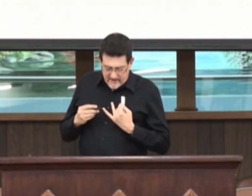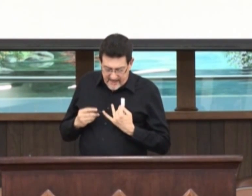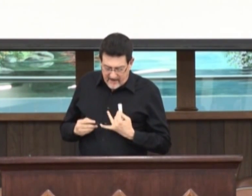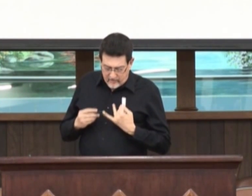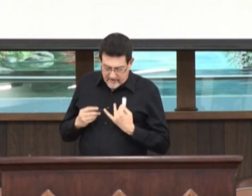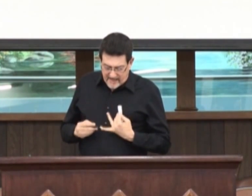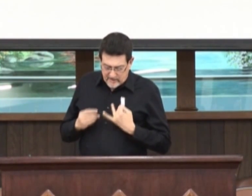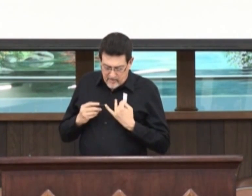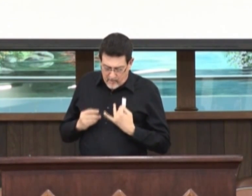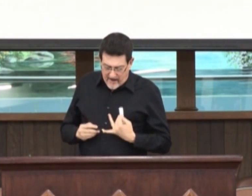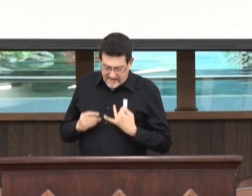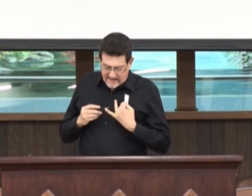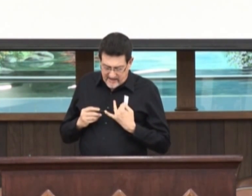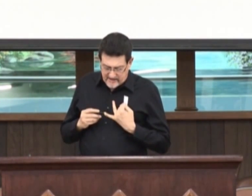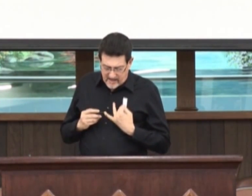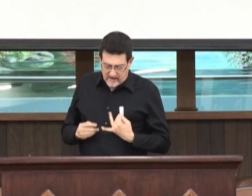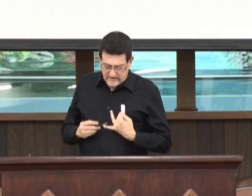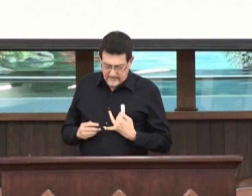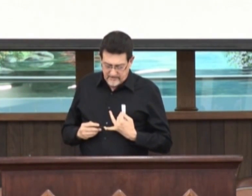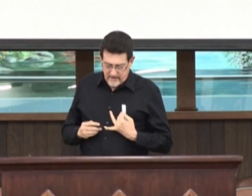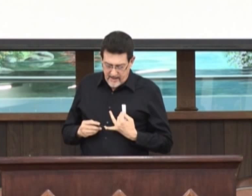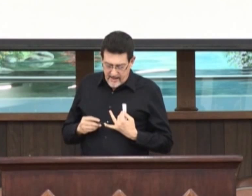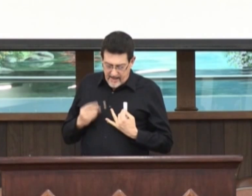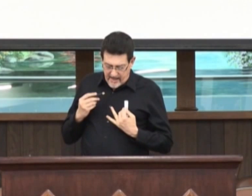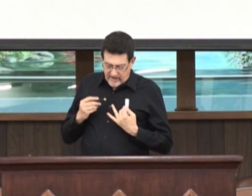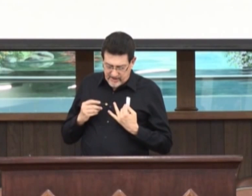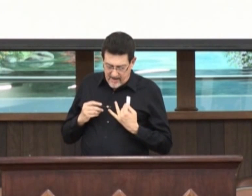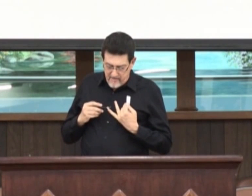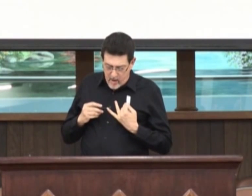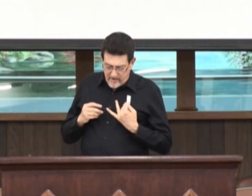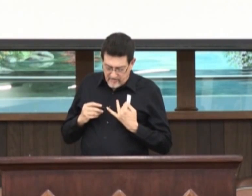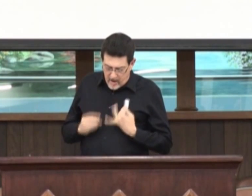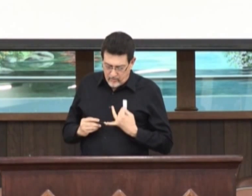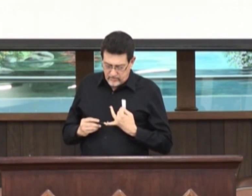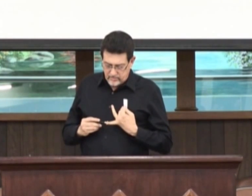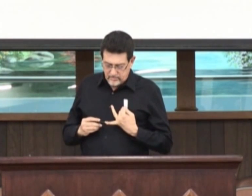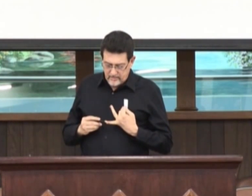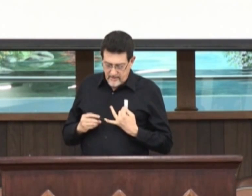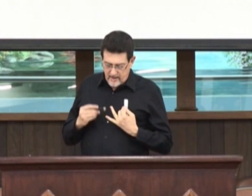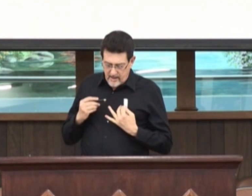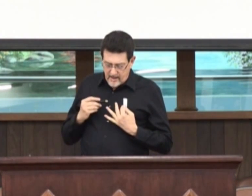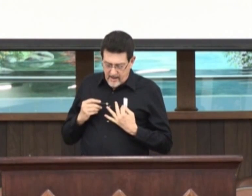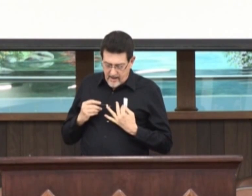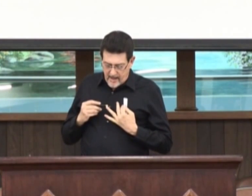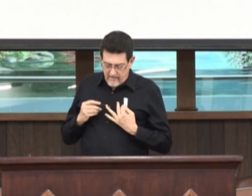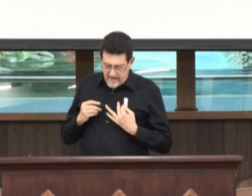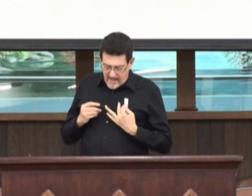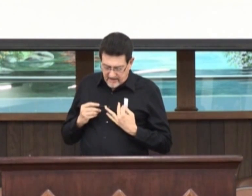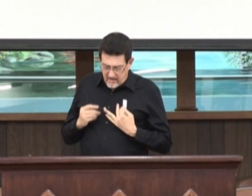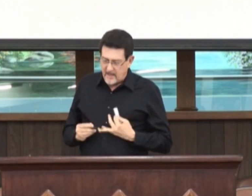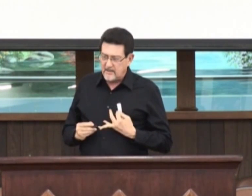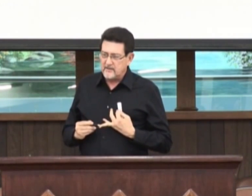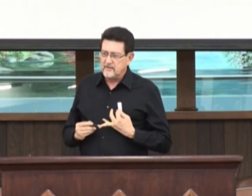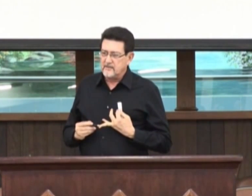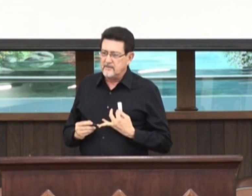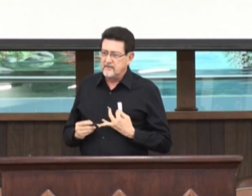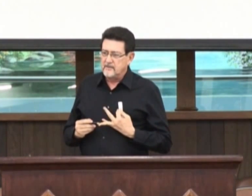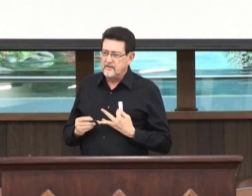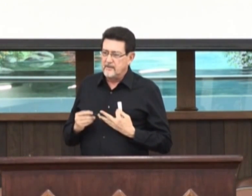qualquer que fizer a vontade do meu Pai celestial, este é meu irmão, é minha